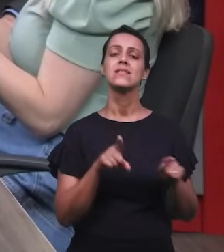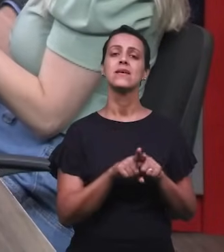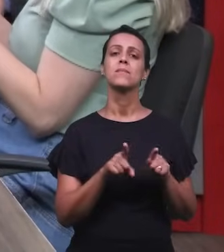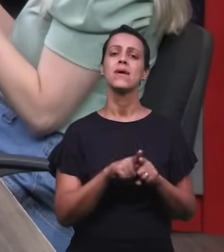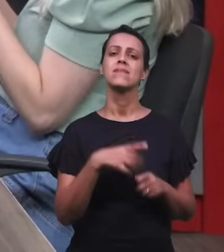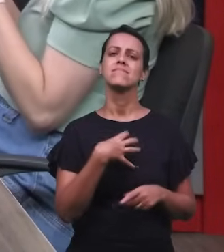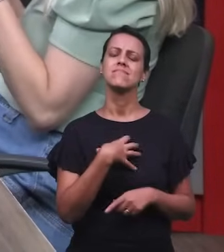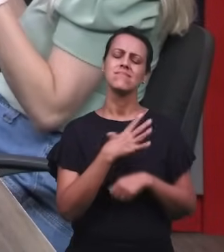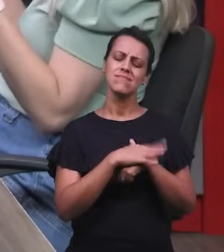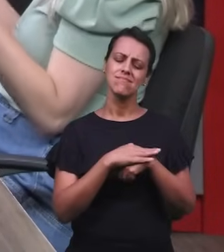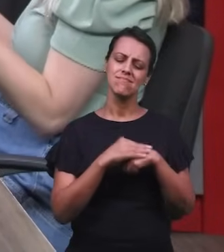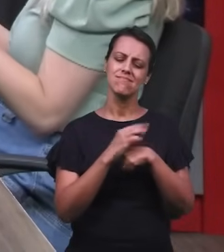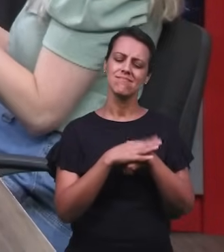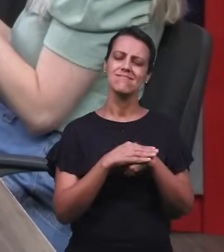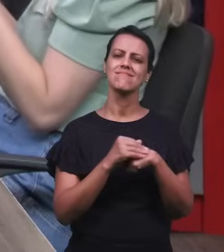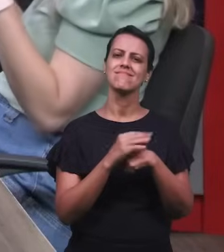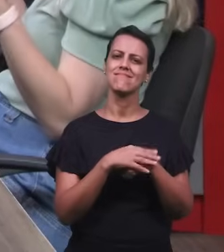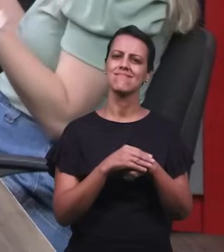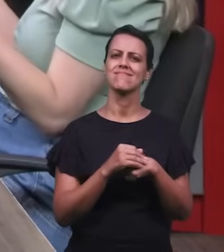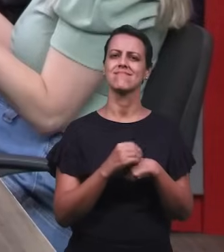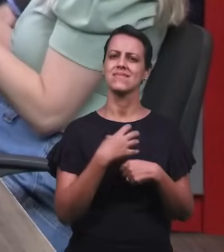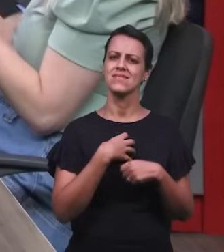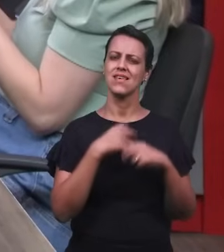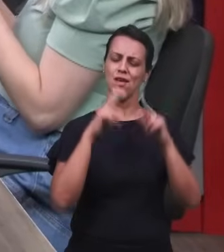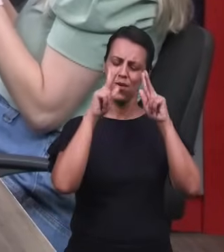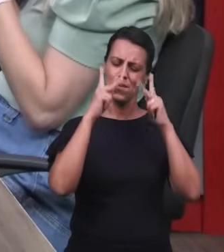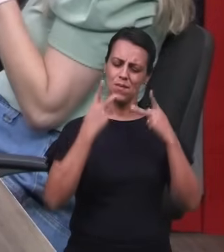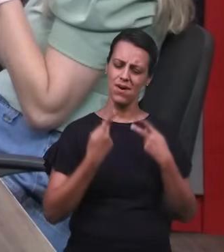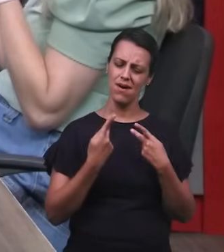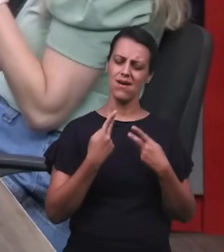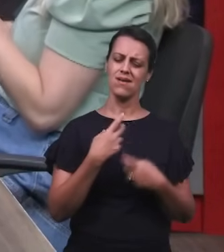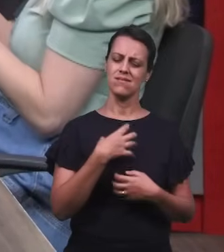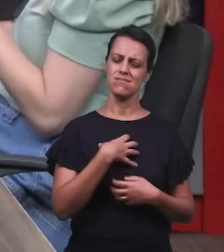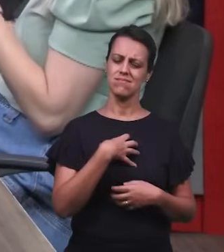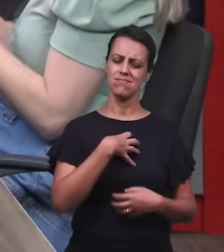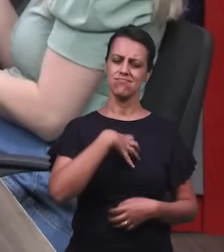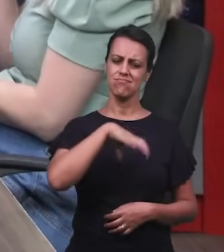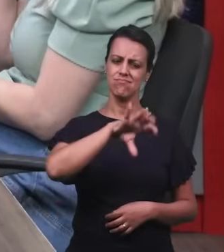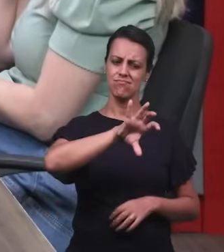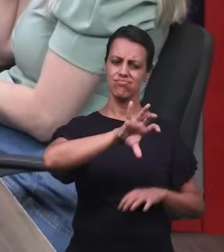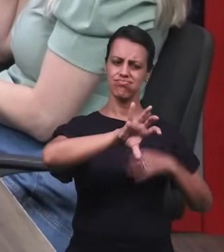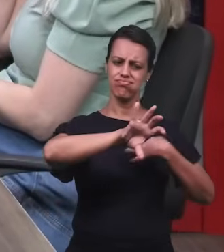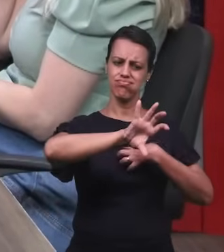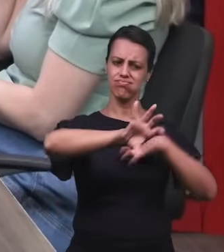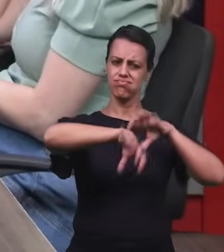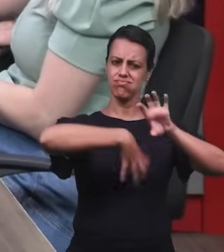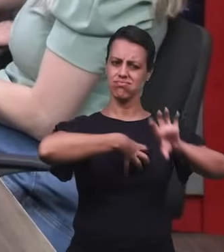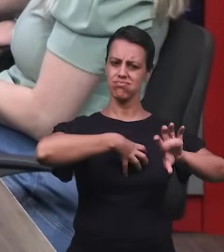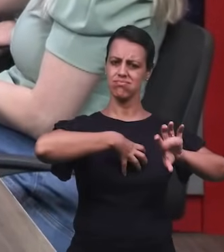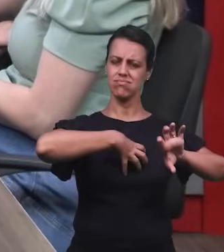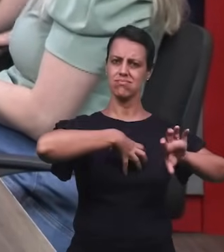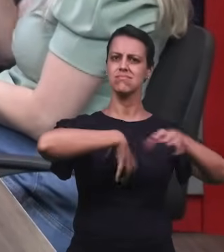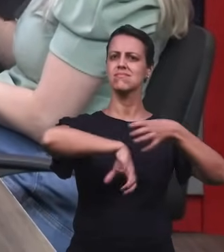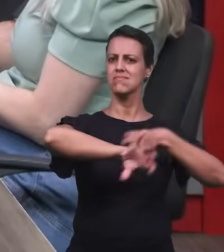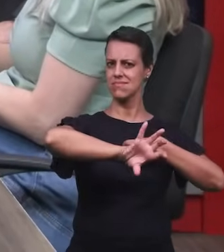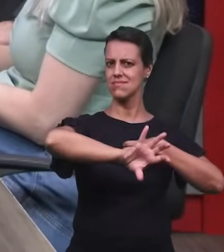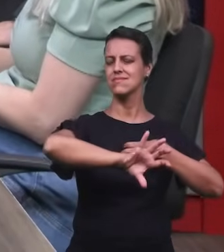dos coléricos, eles são mais afetuosos, eles são mais humanos, gostam mais dessa interação com as